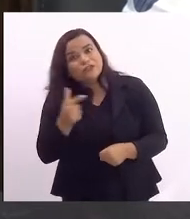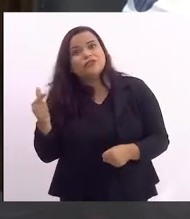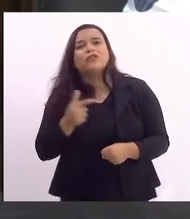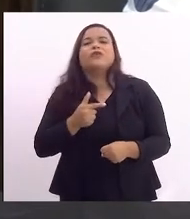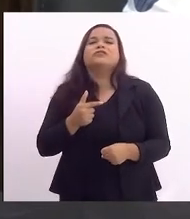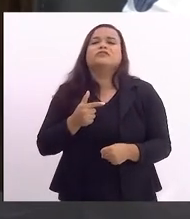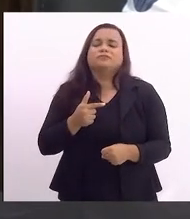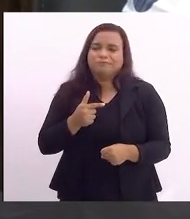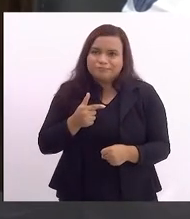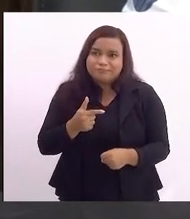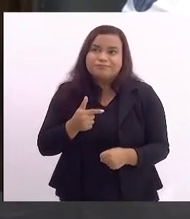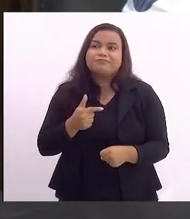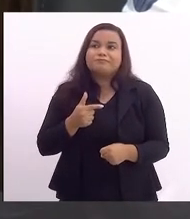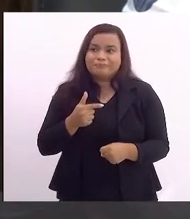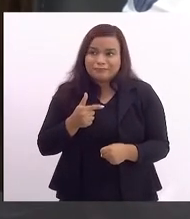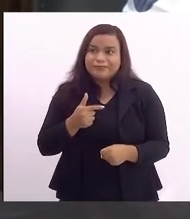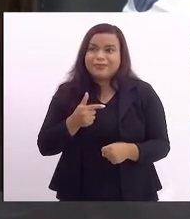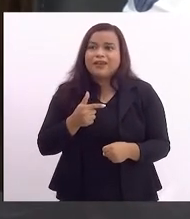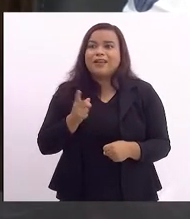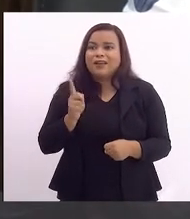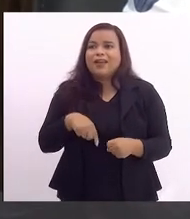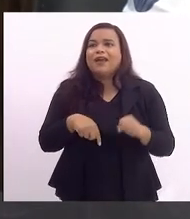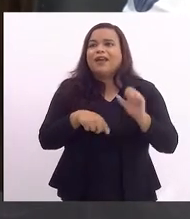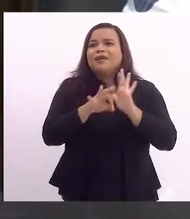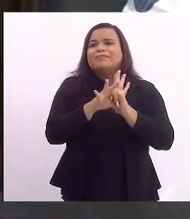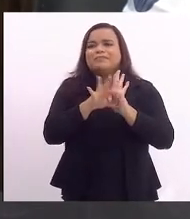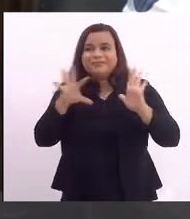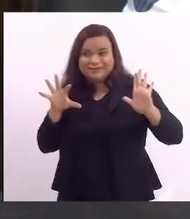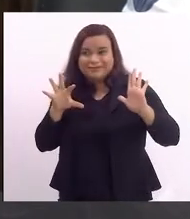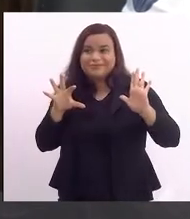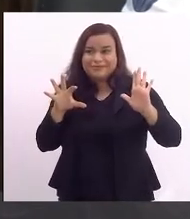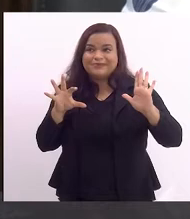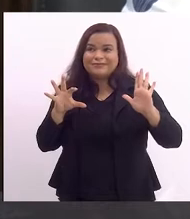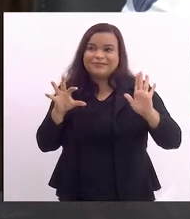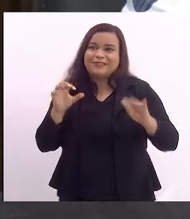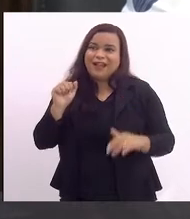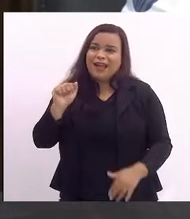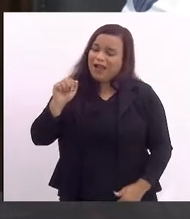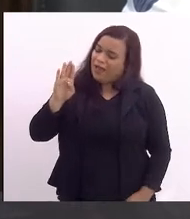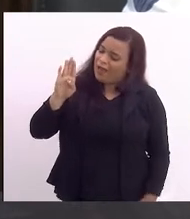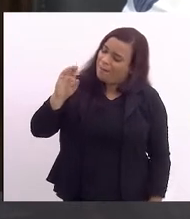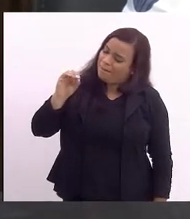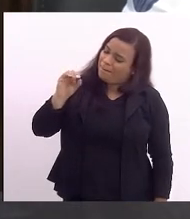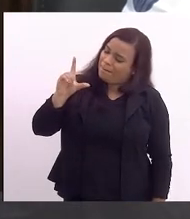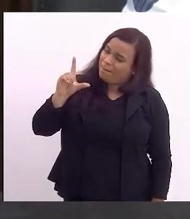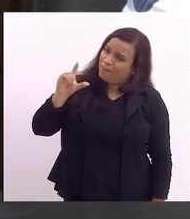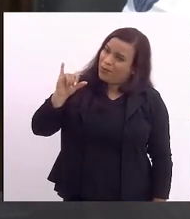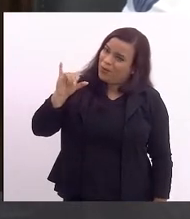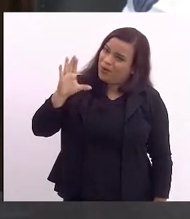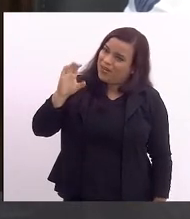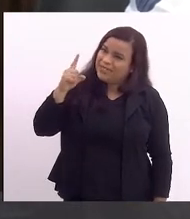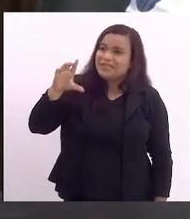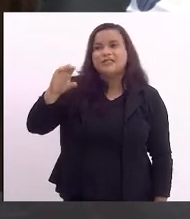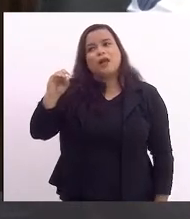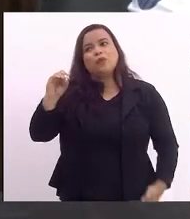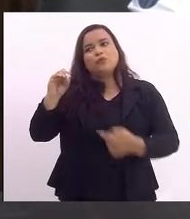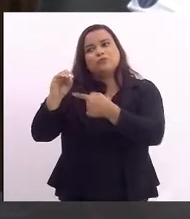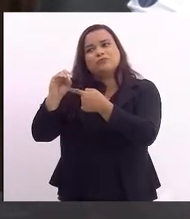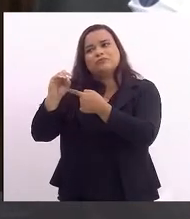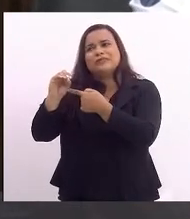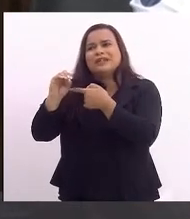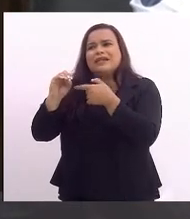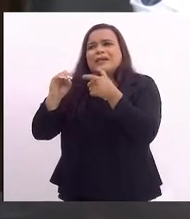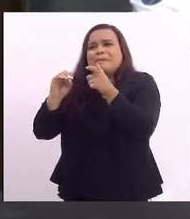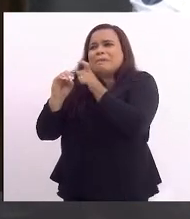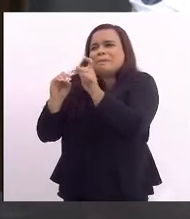verdadeira abolição, que é uma palavra que a gente fala assim, né, meio atravessado, mas pela verdadeira